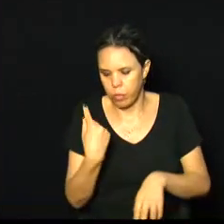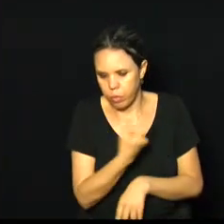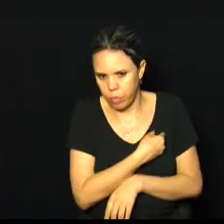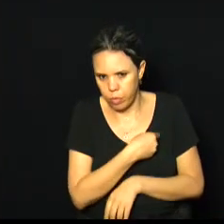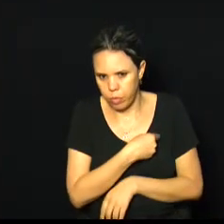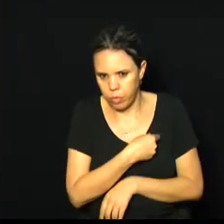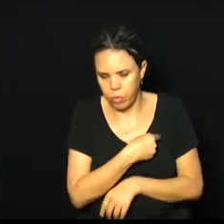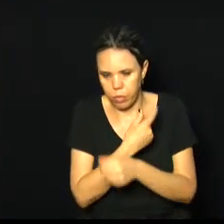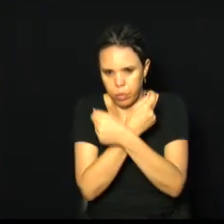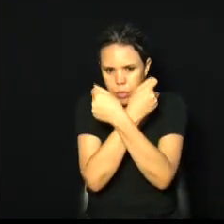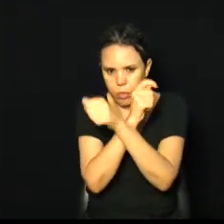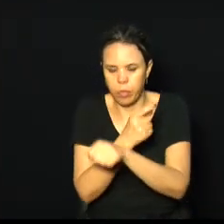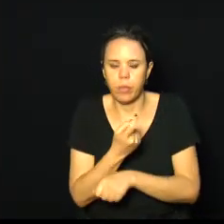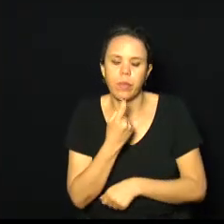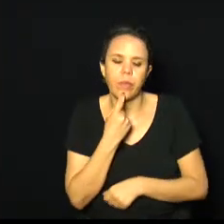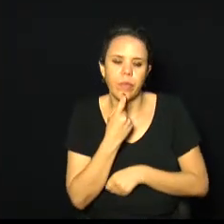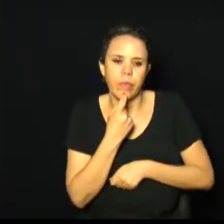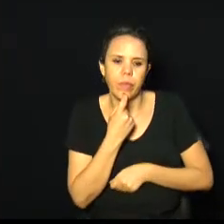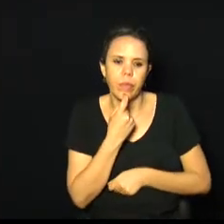na PUC de Campinas,